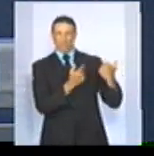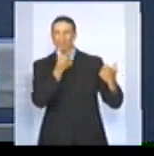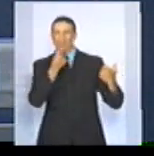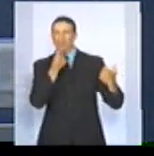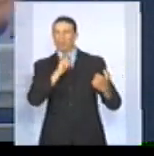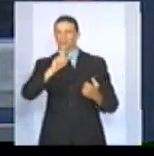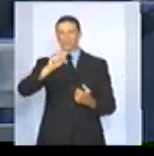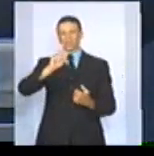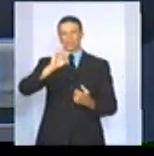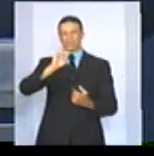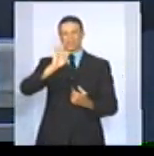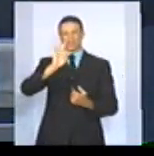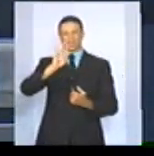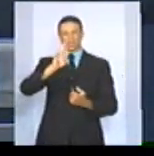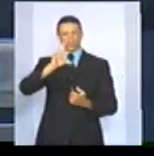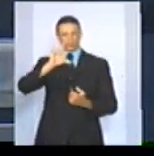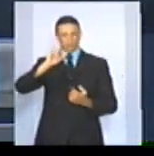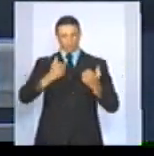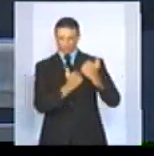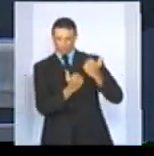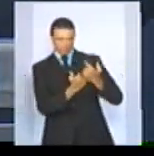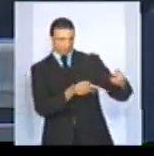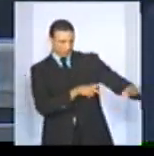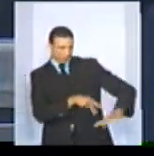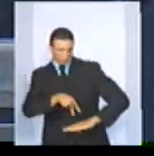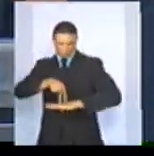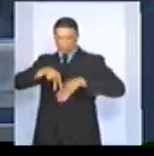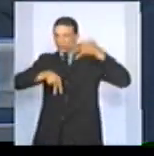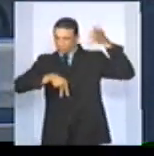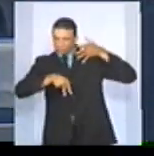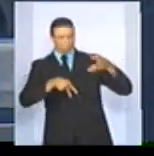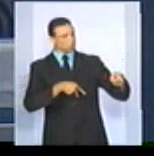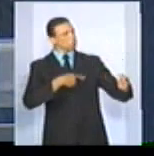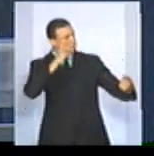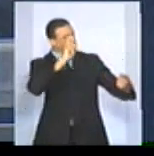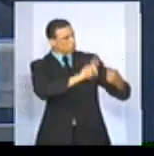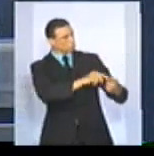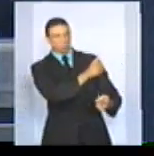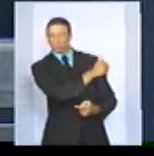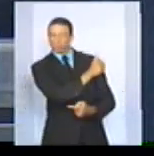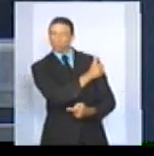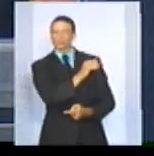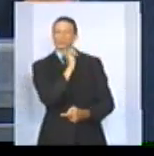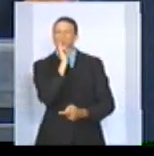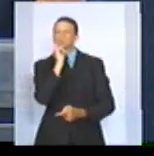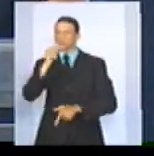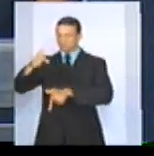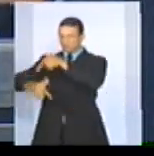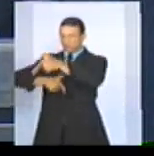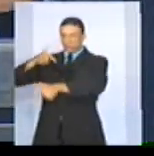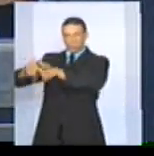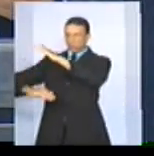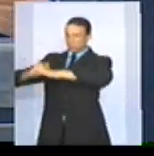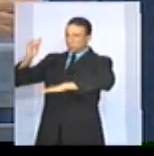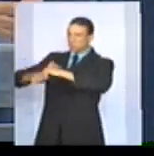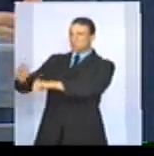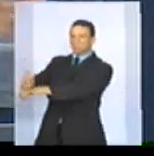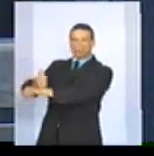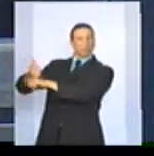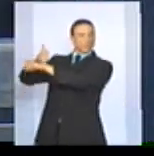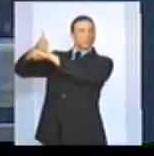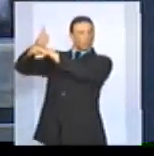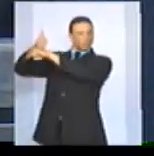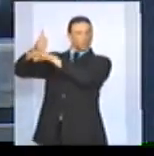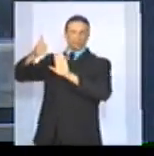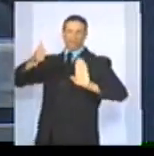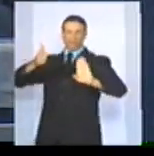Getúlio Vargas que essa cadeia de valor ela vai ter uma repercussão em geral empregos mais qualificados que nós queremos todos os empregos